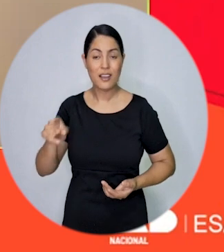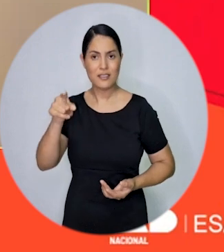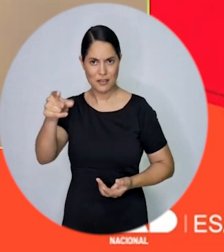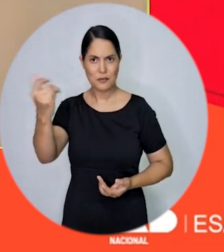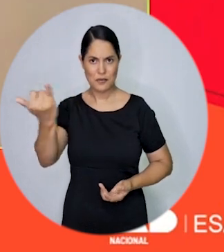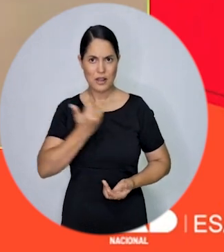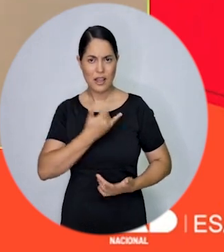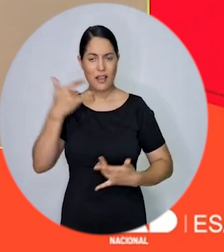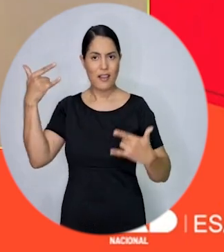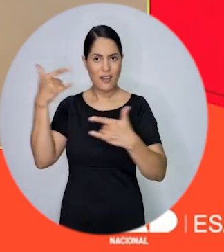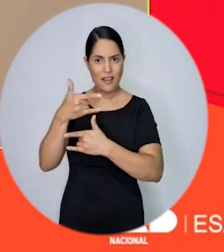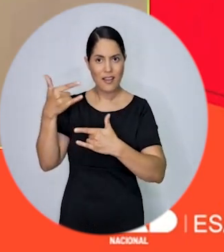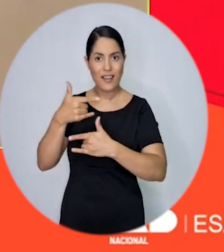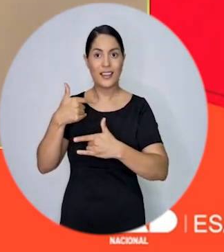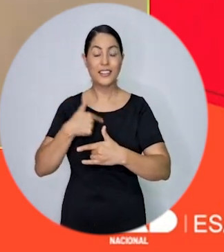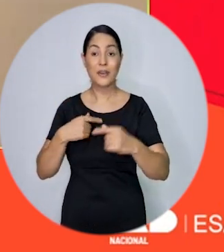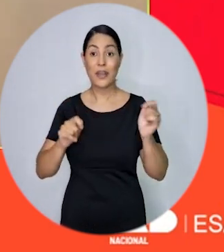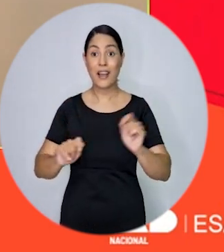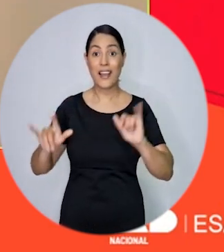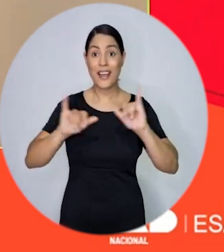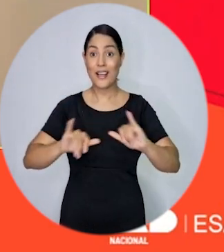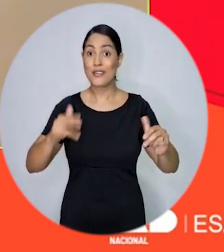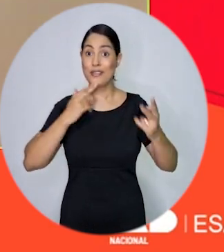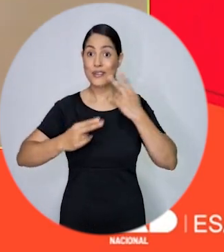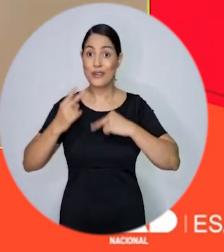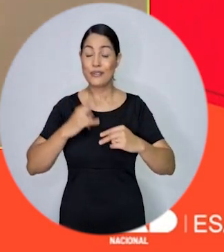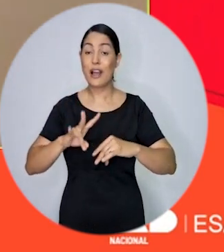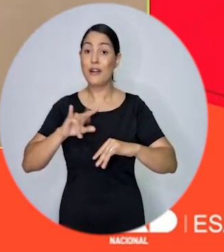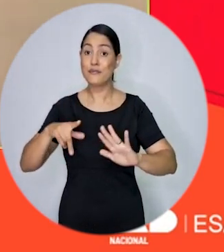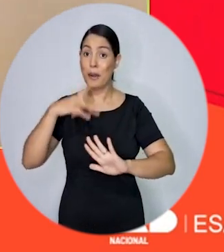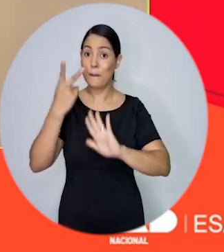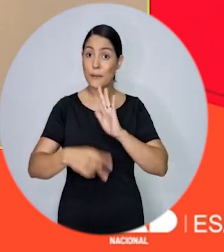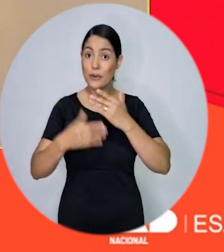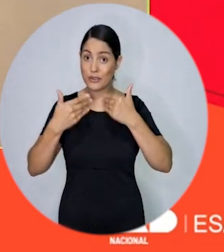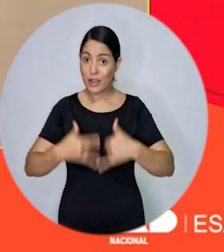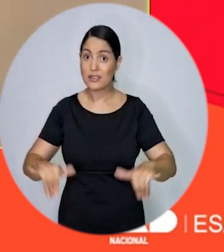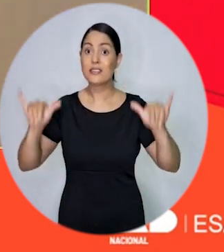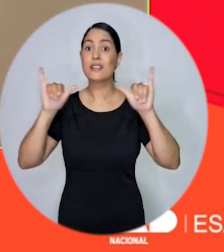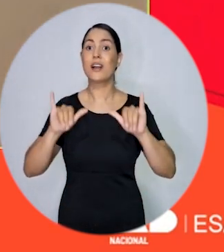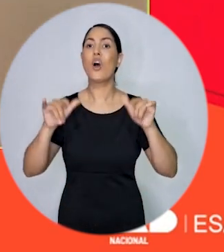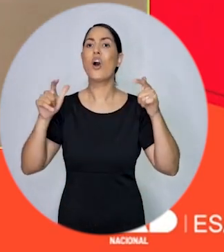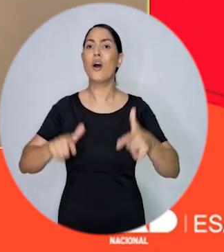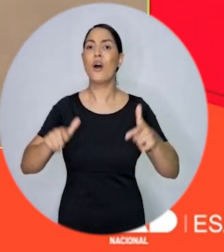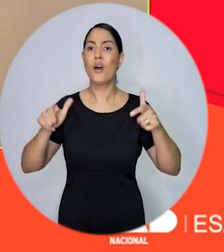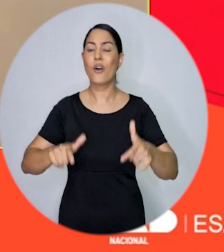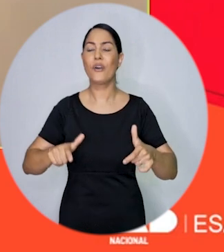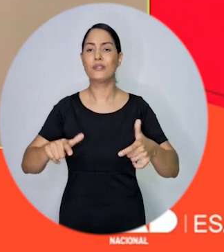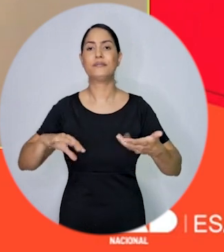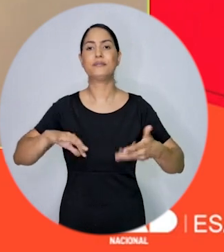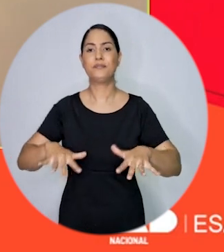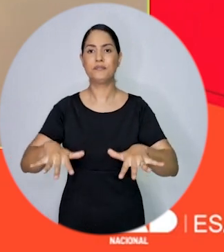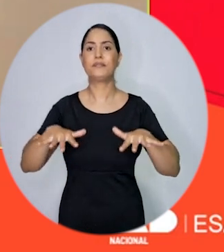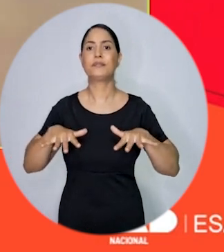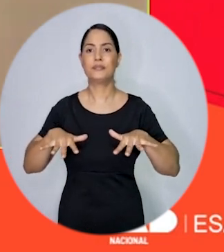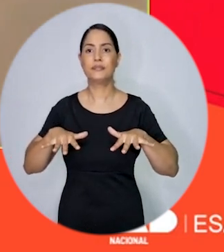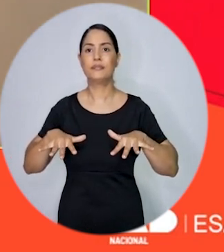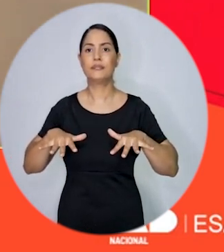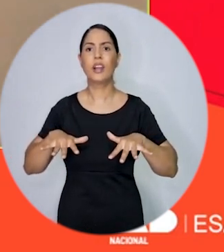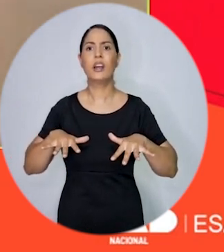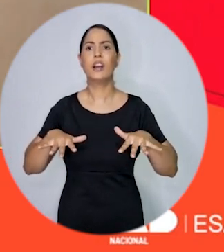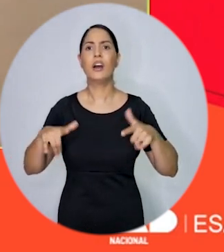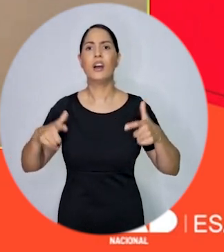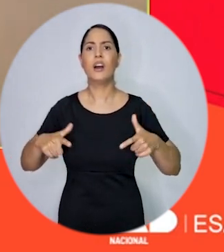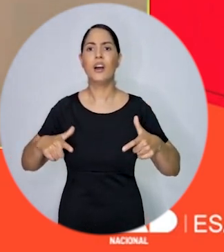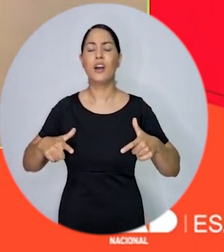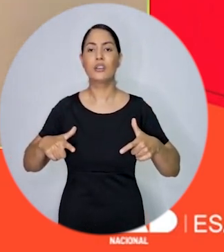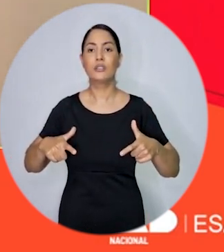você correr aqui para a nossa live que eu daria um spoiler do projeto que vai ser lançado no pleno do nosso Conselho Federal no